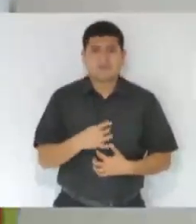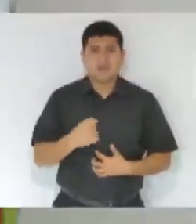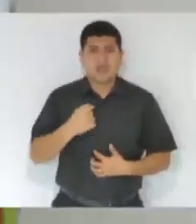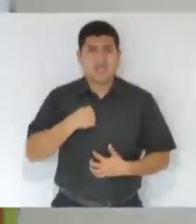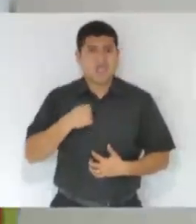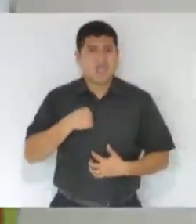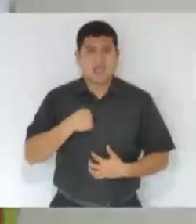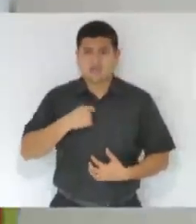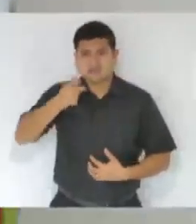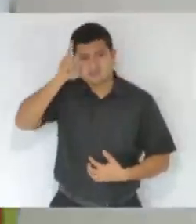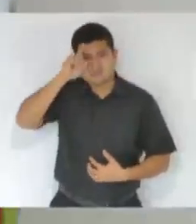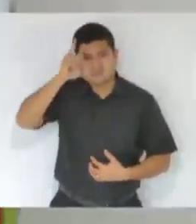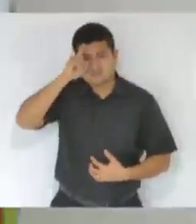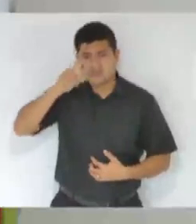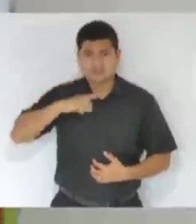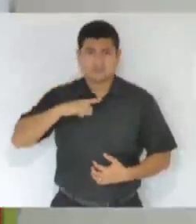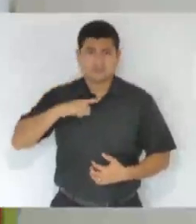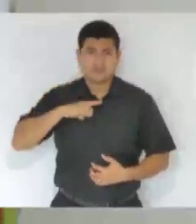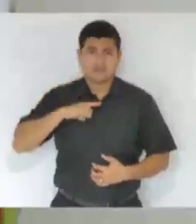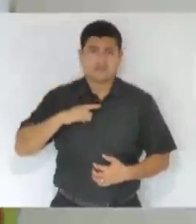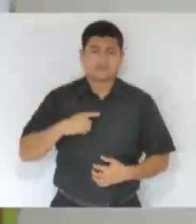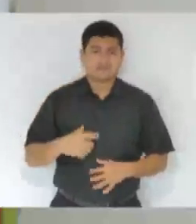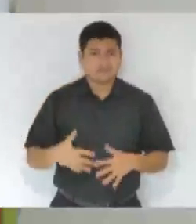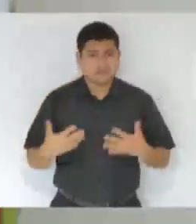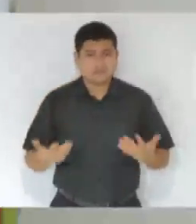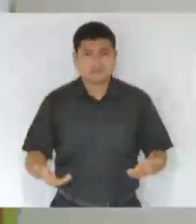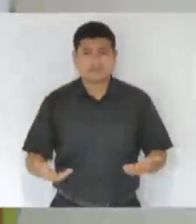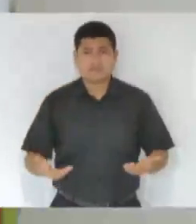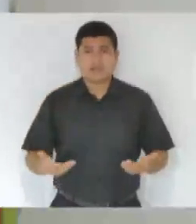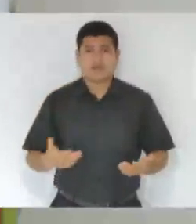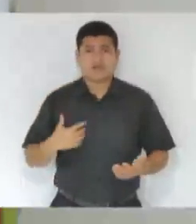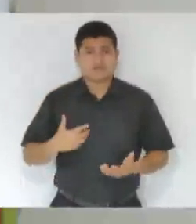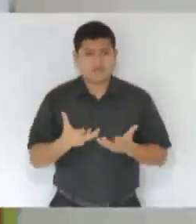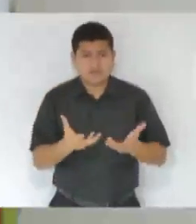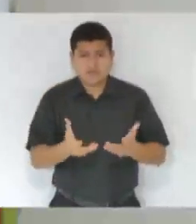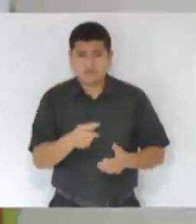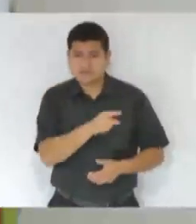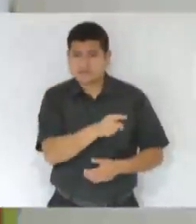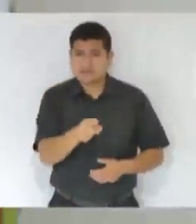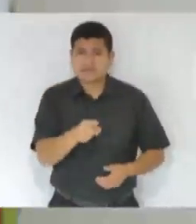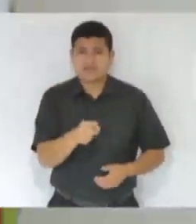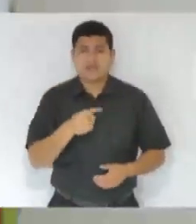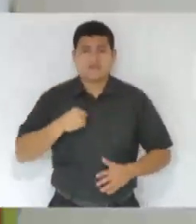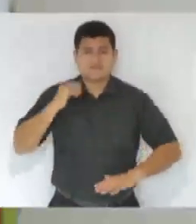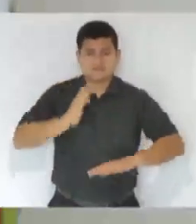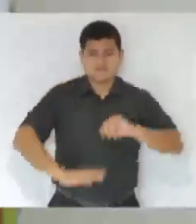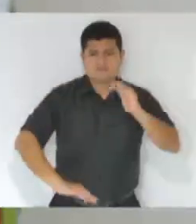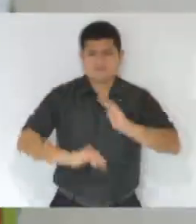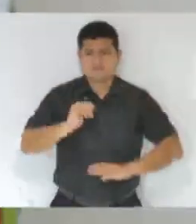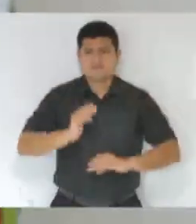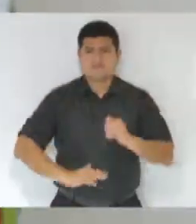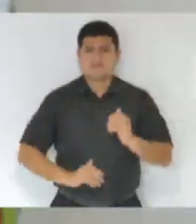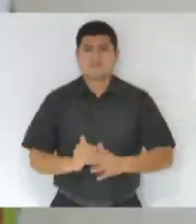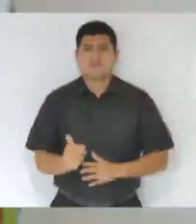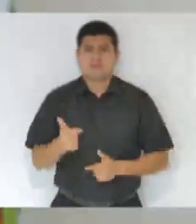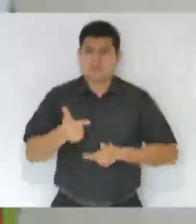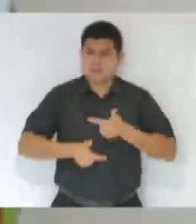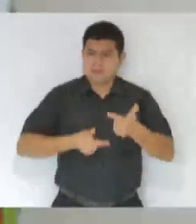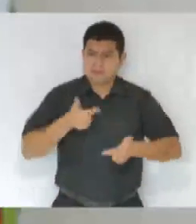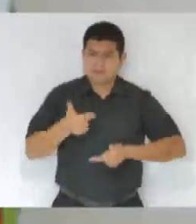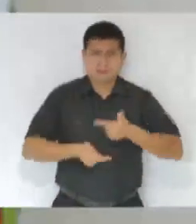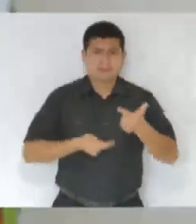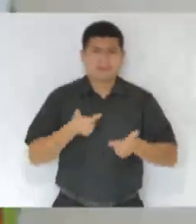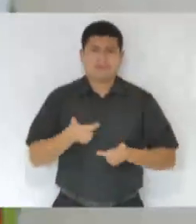sinto todos os dias. Então, eu quero que vocês atuem, quero que vocês